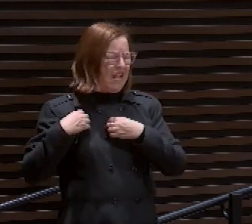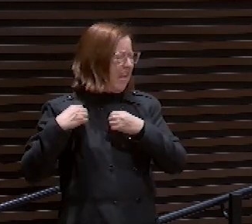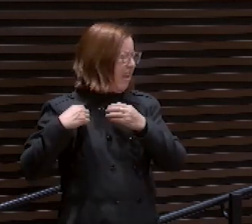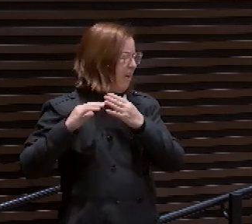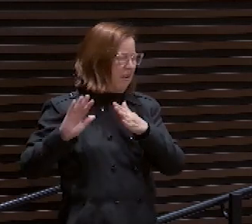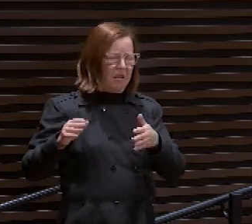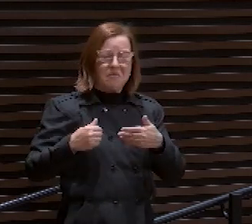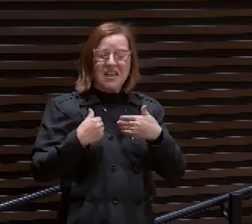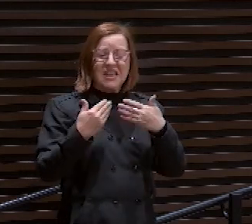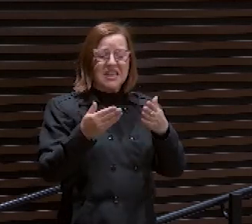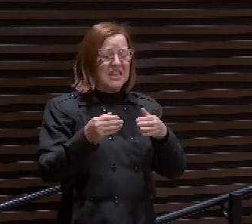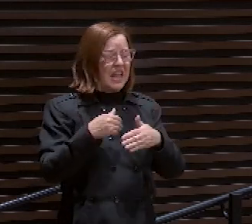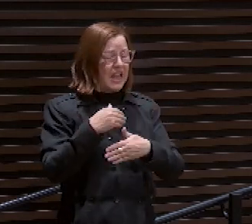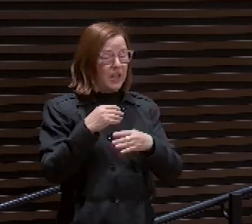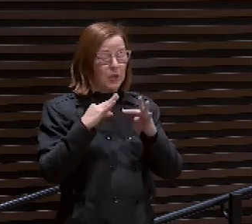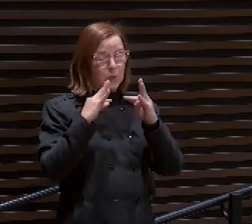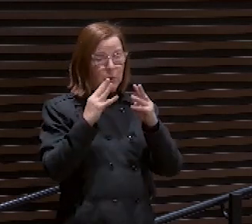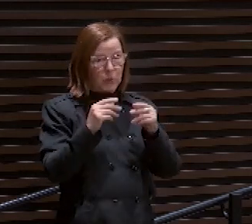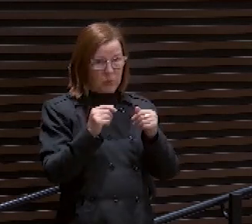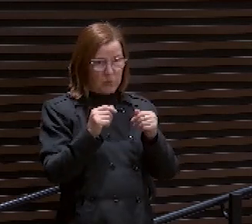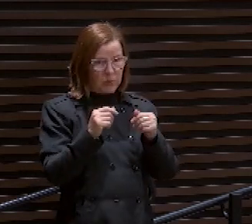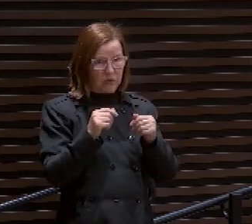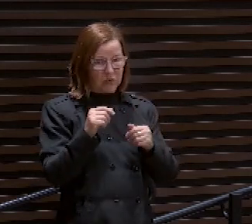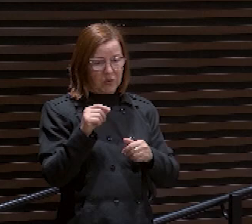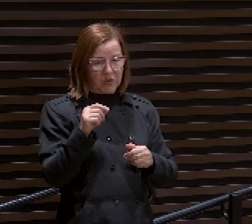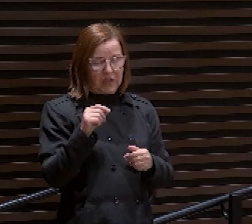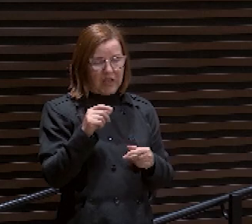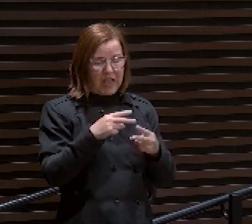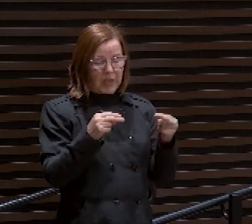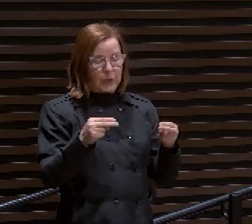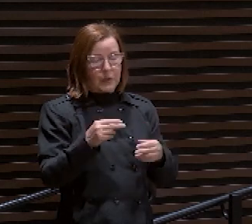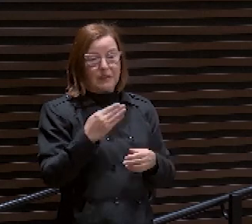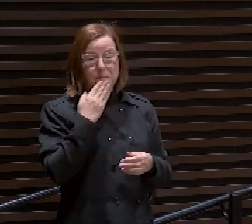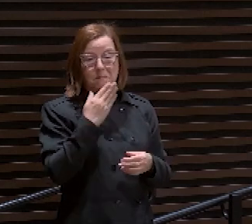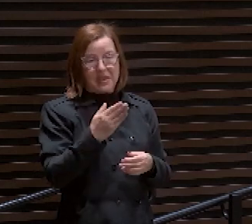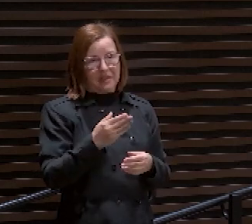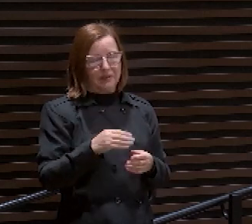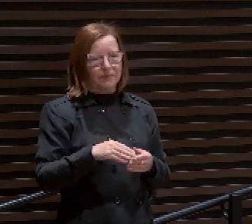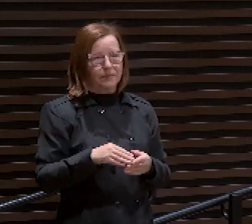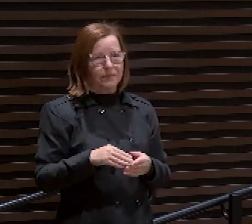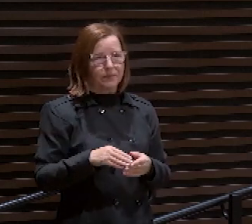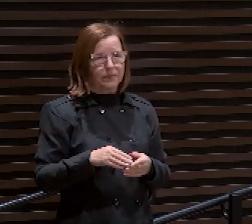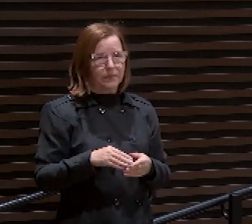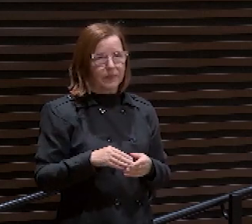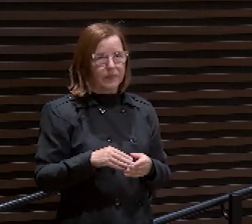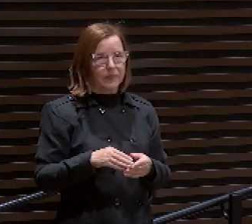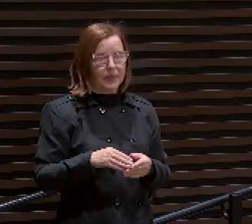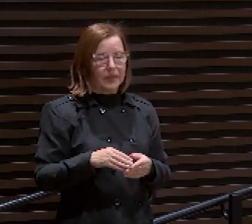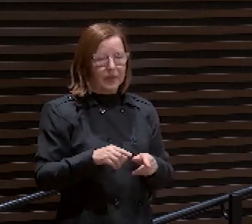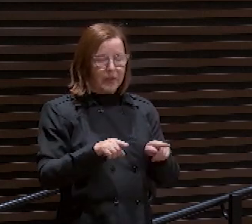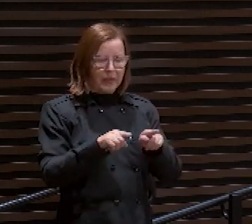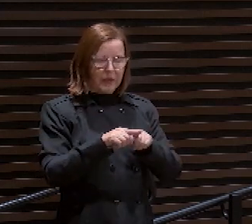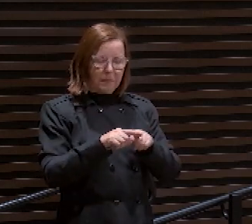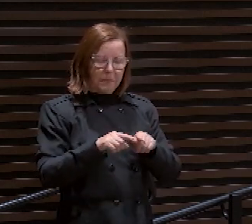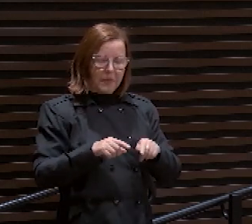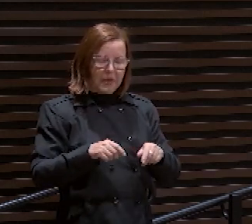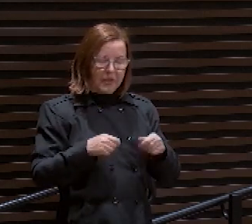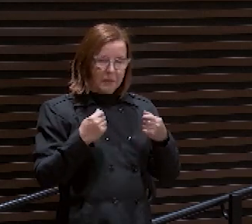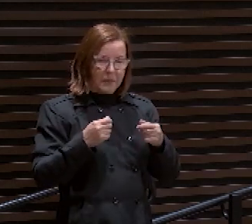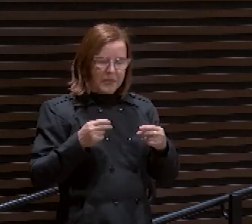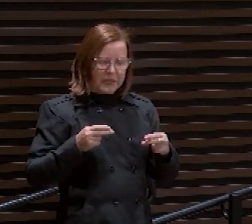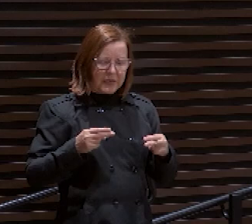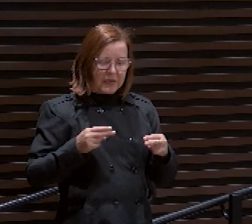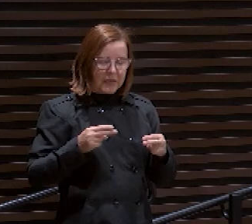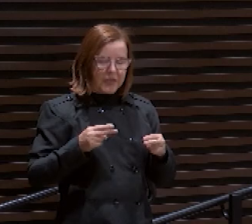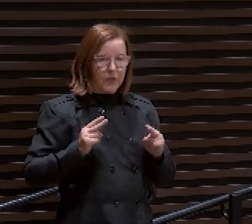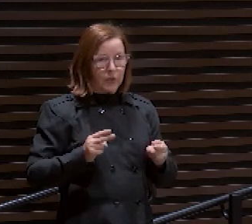Então Jesus, amados, ele continua nesse assunto do amor aos inimigos até o versículo 36 do Evangelho de Lucas, ali capítulo 6. Se o